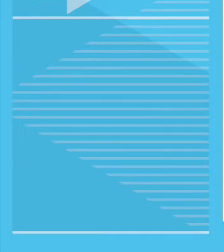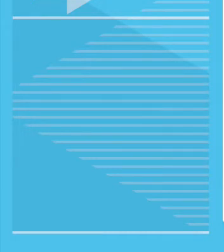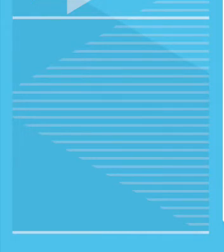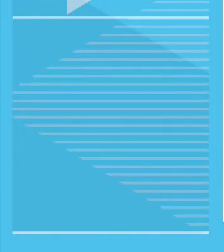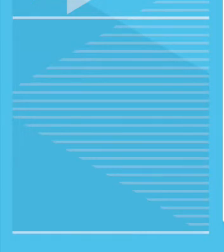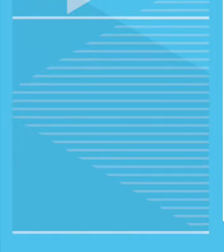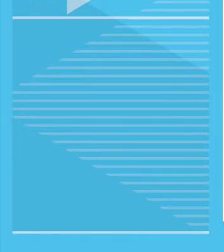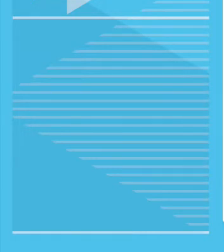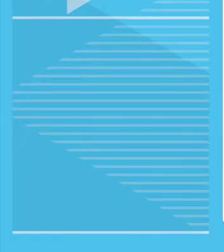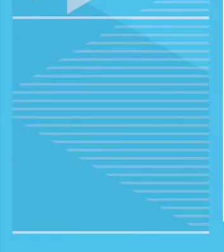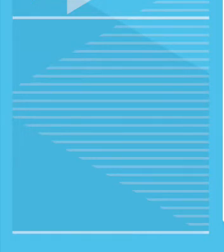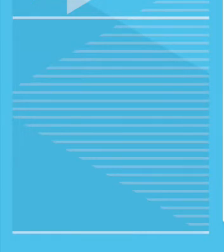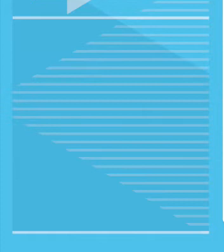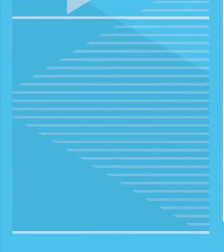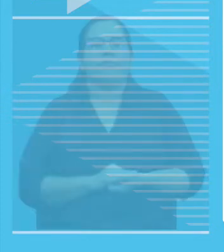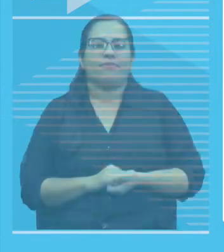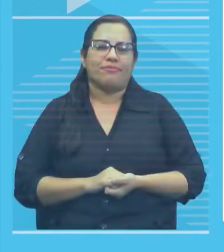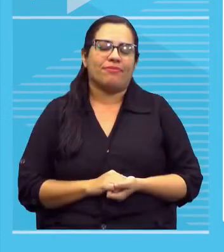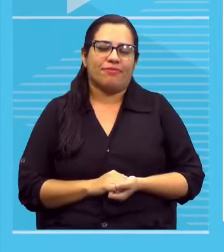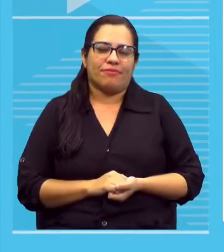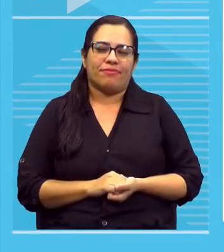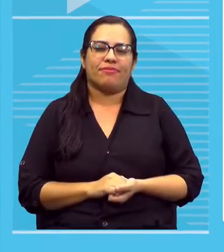E aí